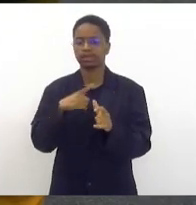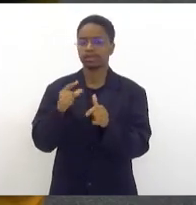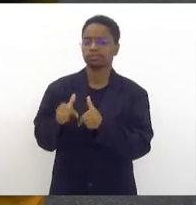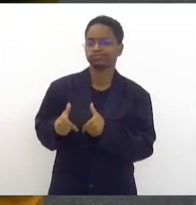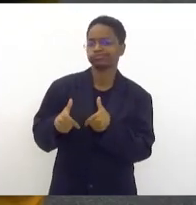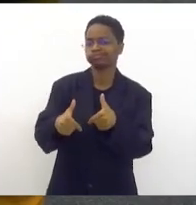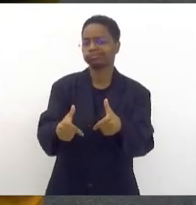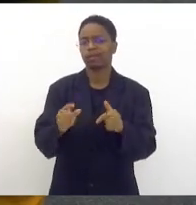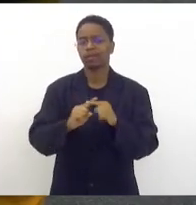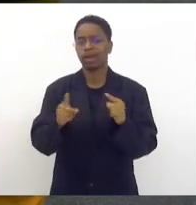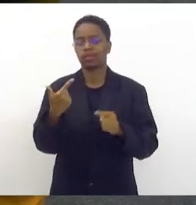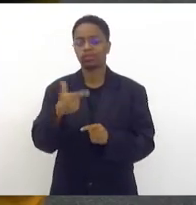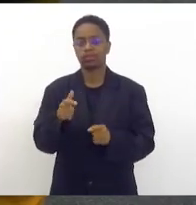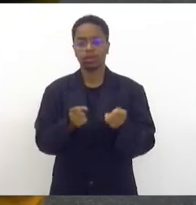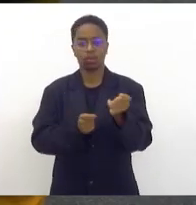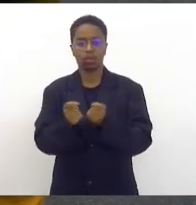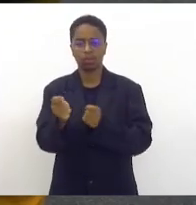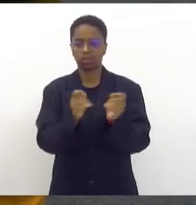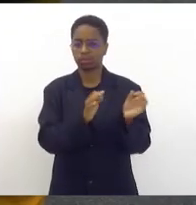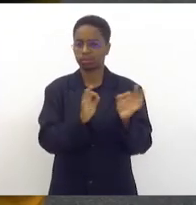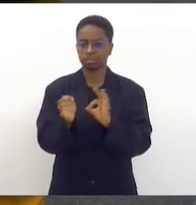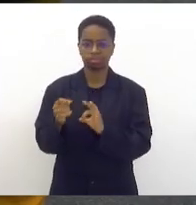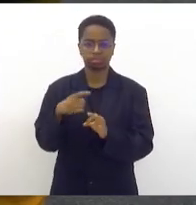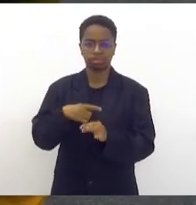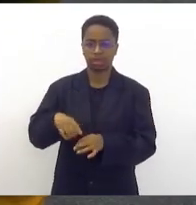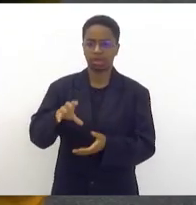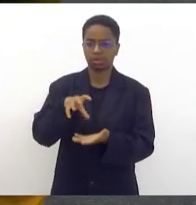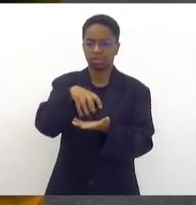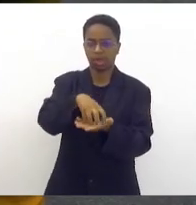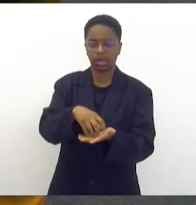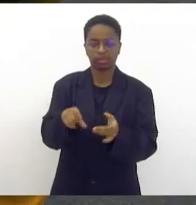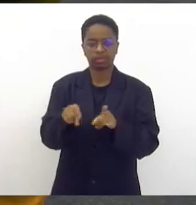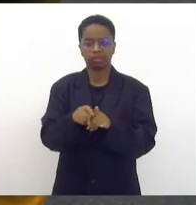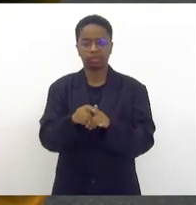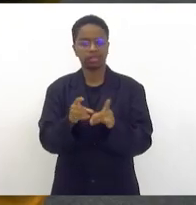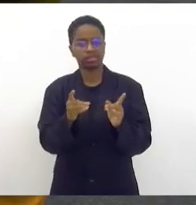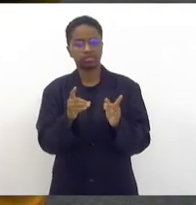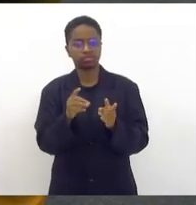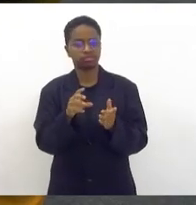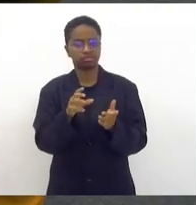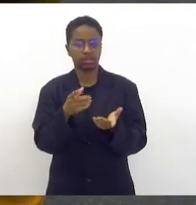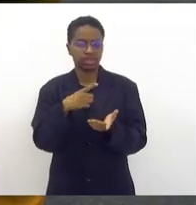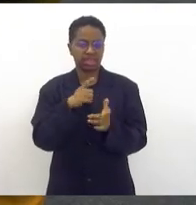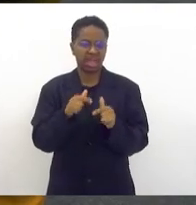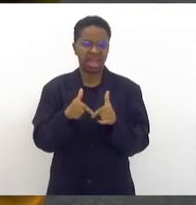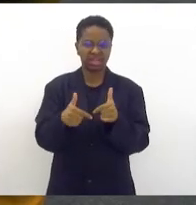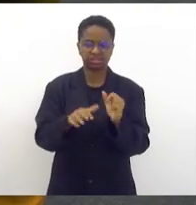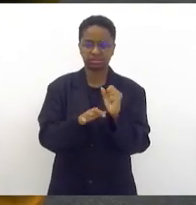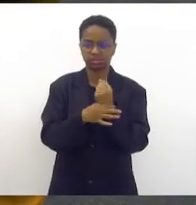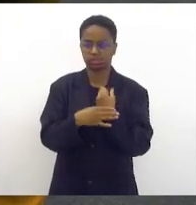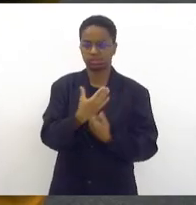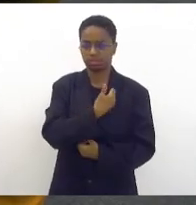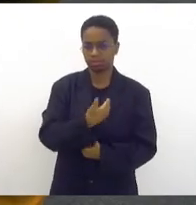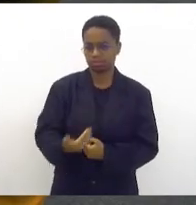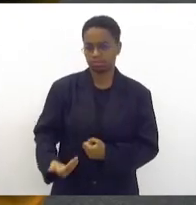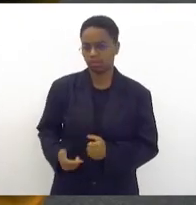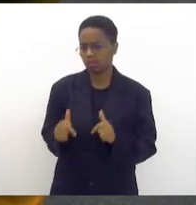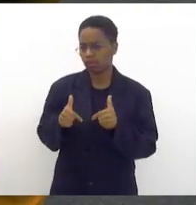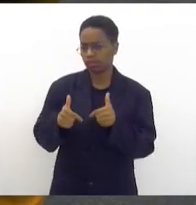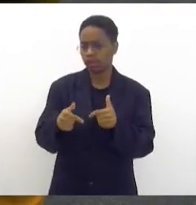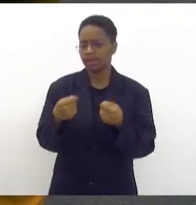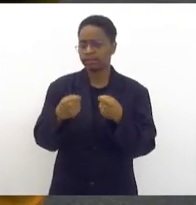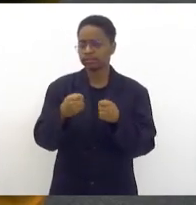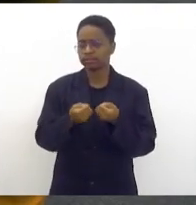operações sem o controle, batalhão, departamento, operação de segurança pública. É para nos